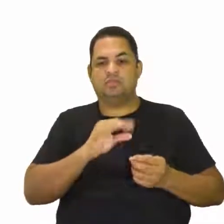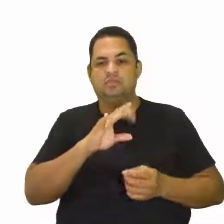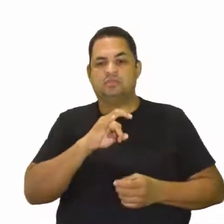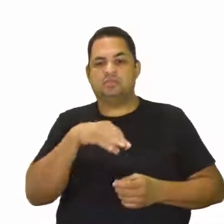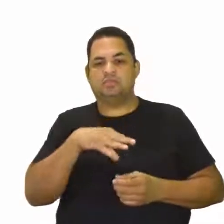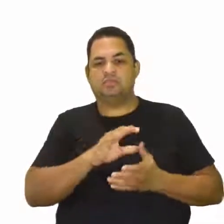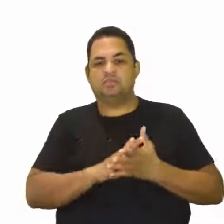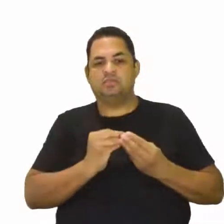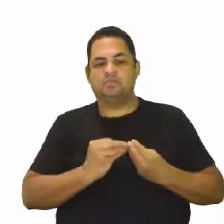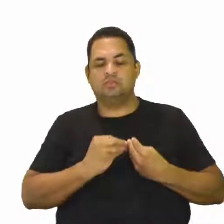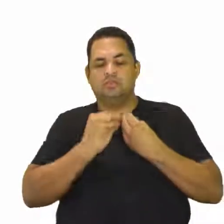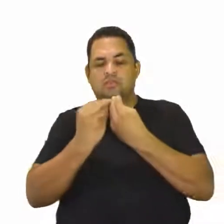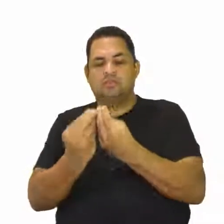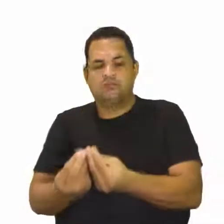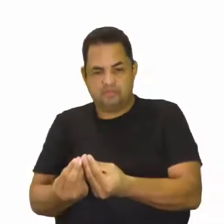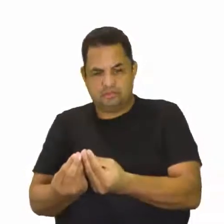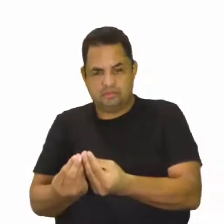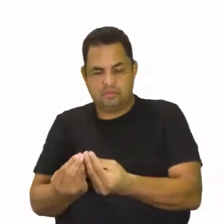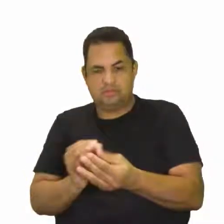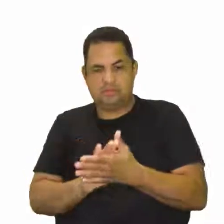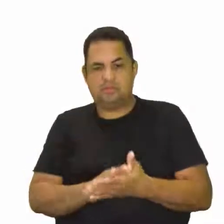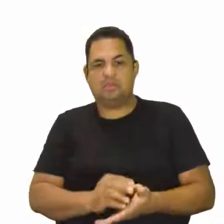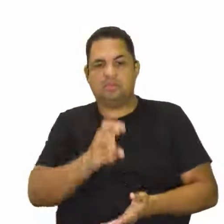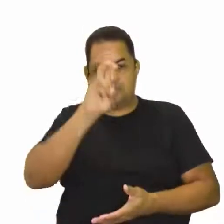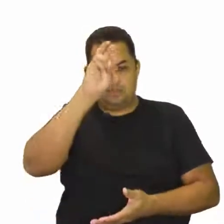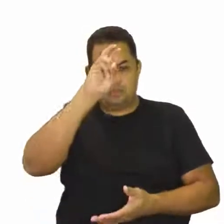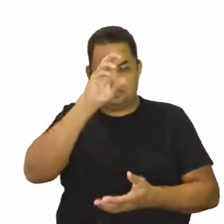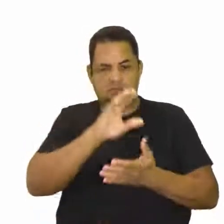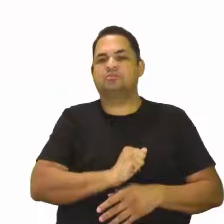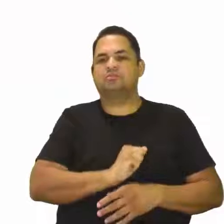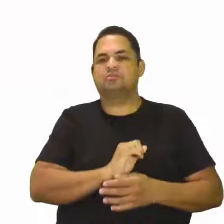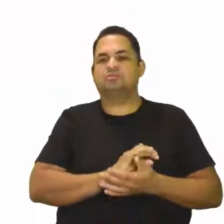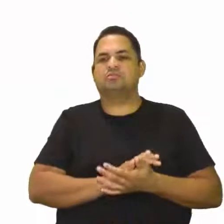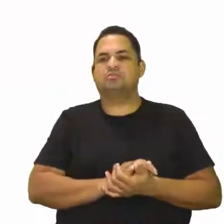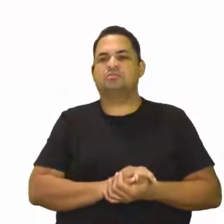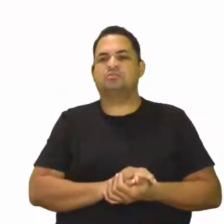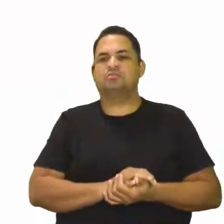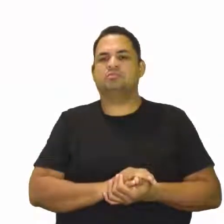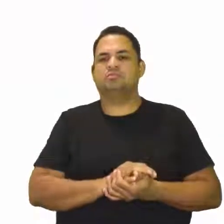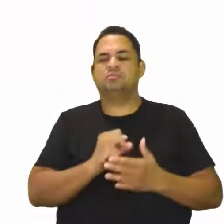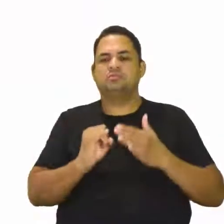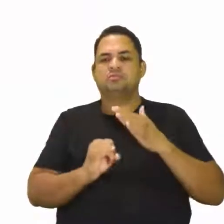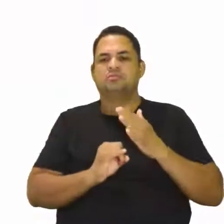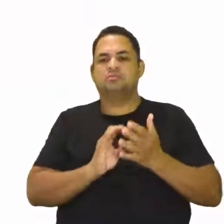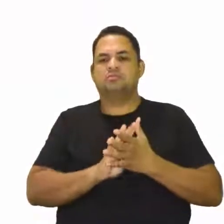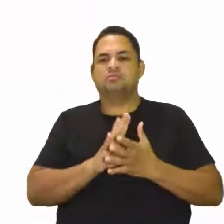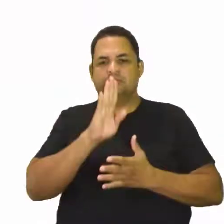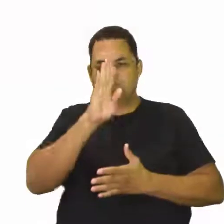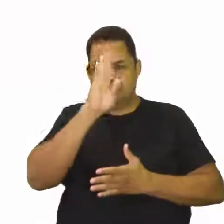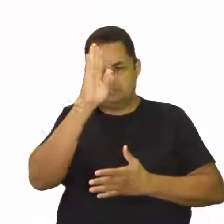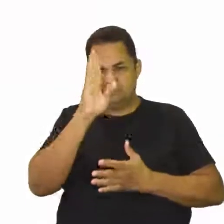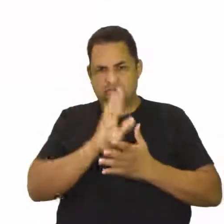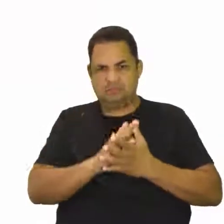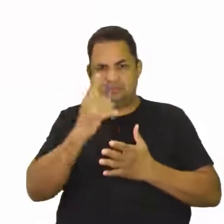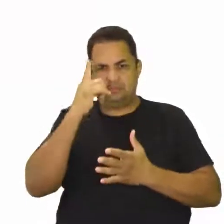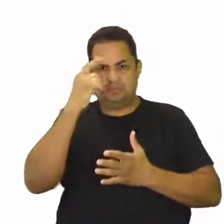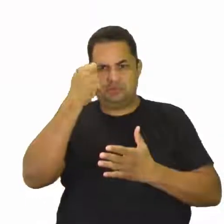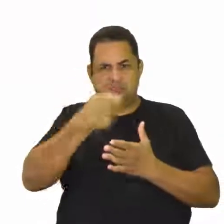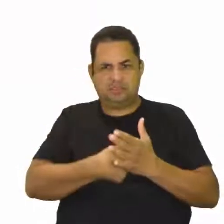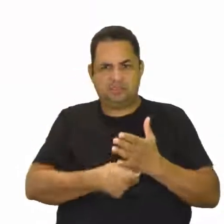ali não vão sair de bom grado, vão resistir e vão dizer, aqui é minha terra, aqui também